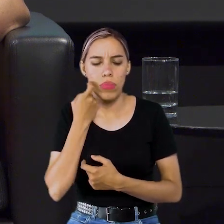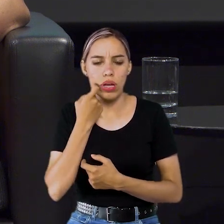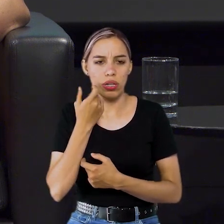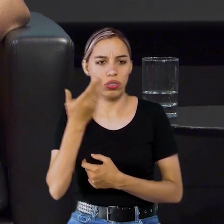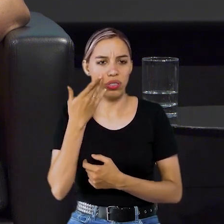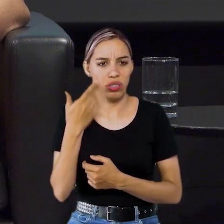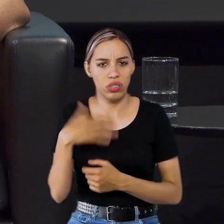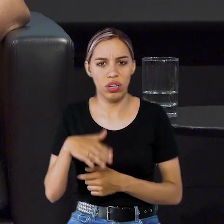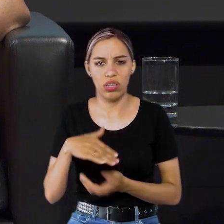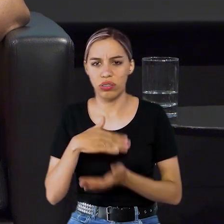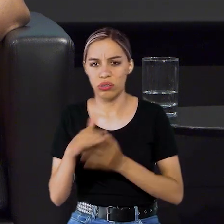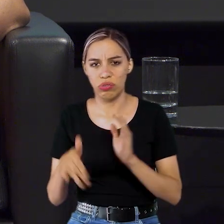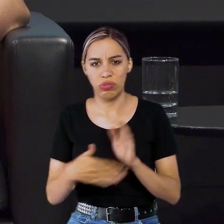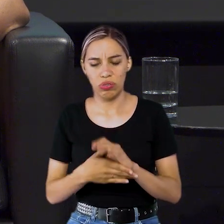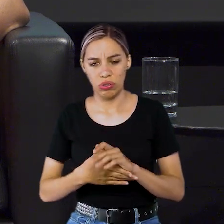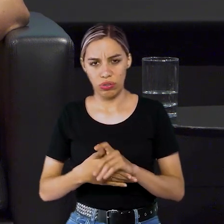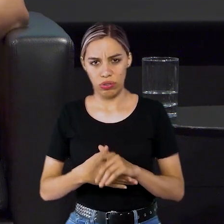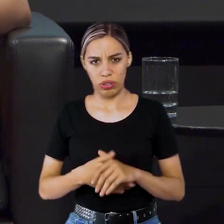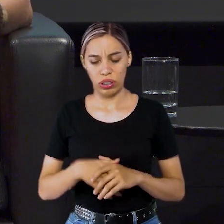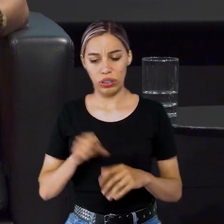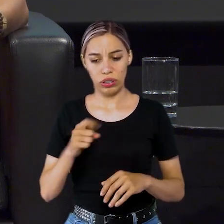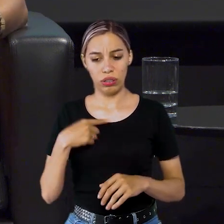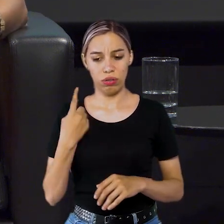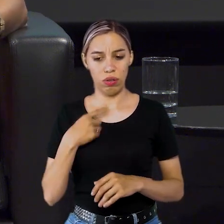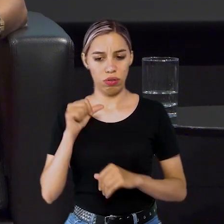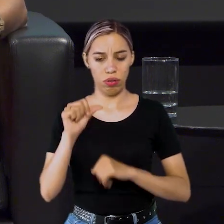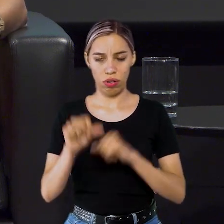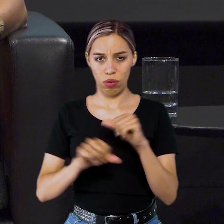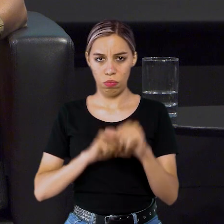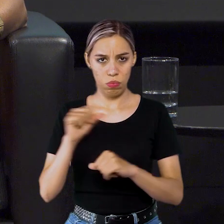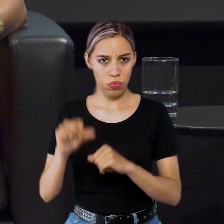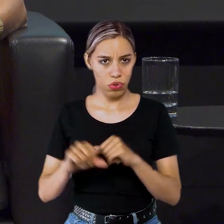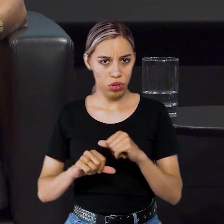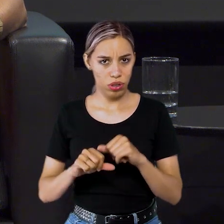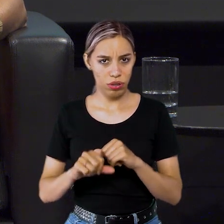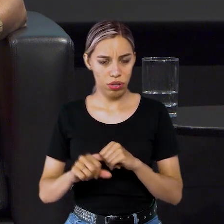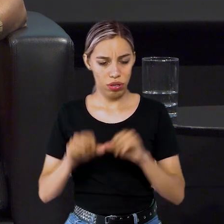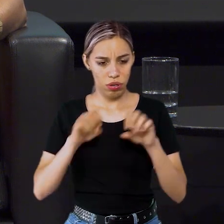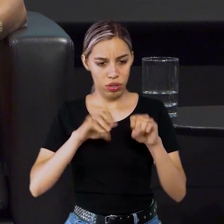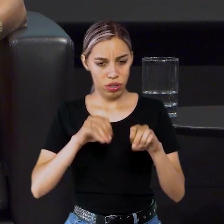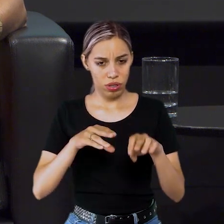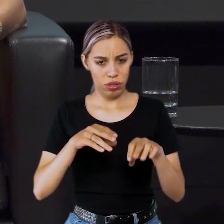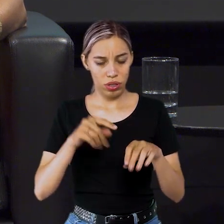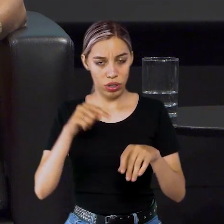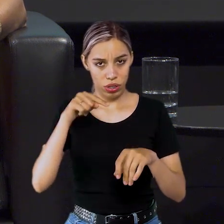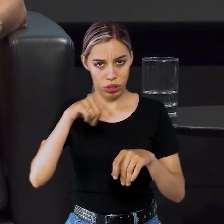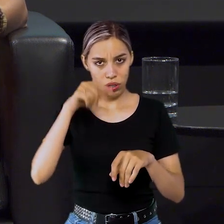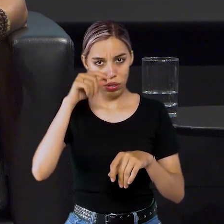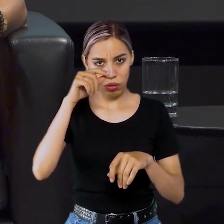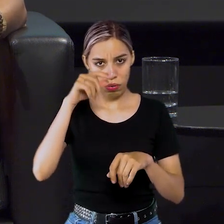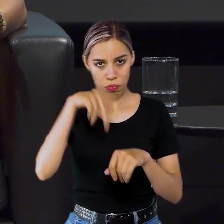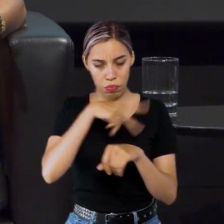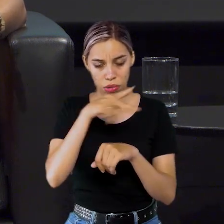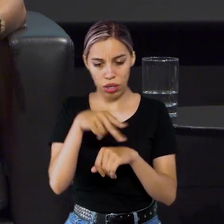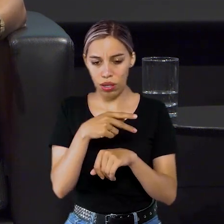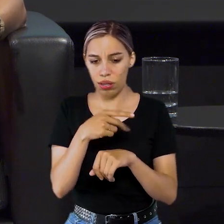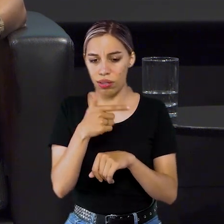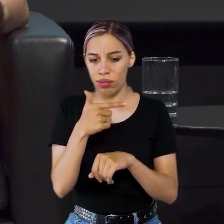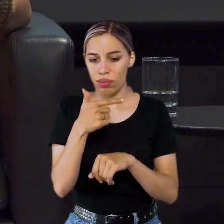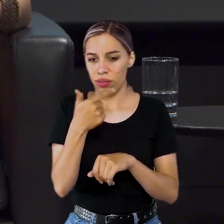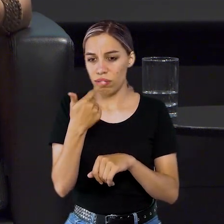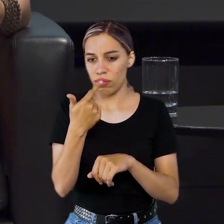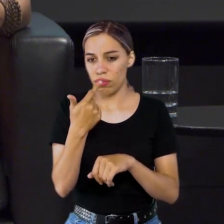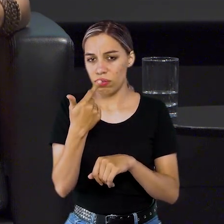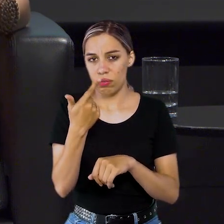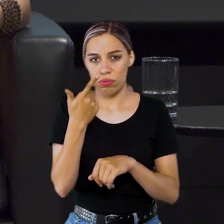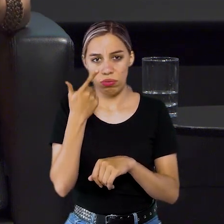crianças. Então, se a gente não mudar esse modelo de educação no nosso país, a gente não vai curar essa mutação,